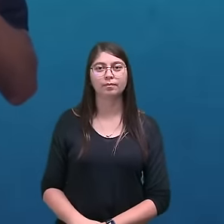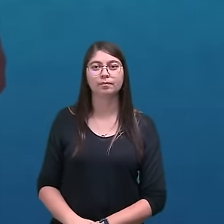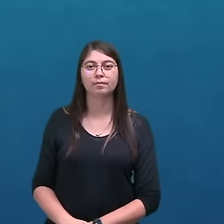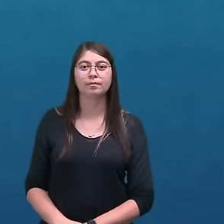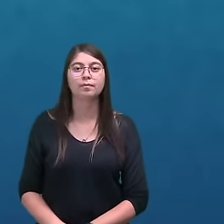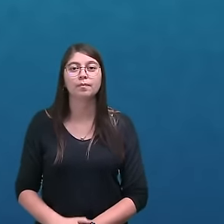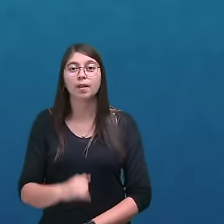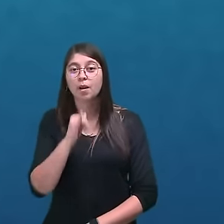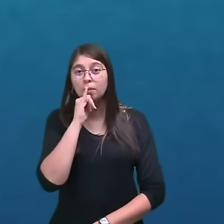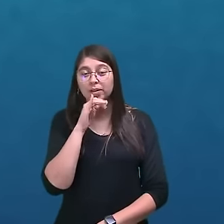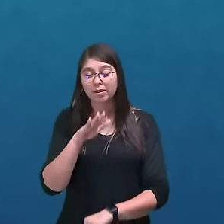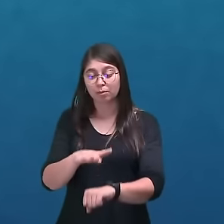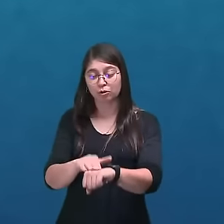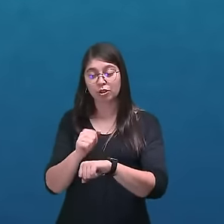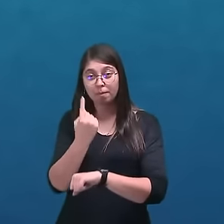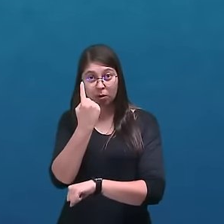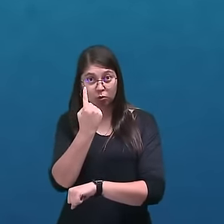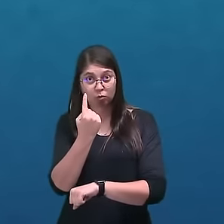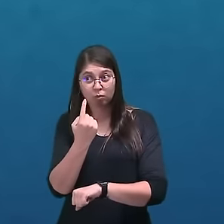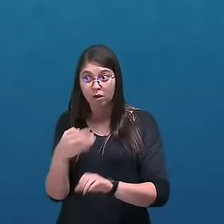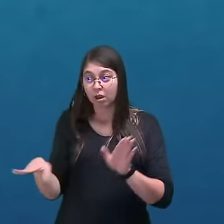Você convida chegam 10.